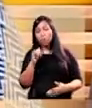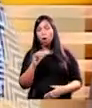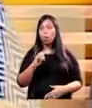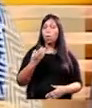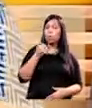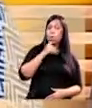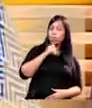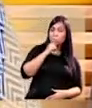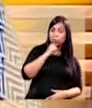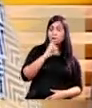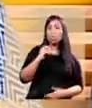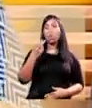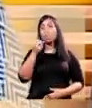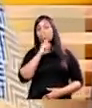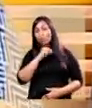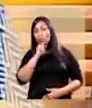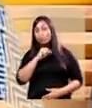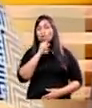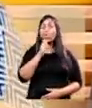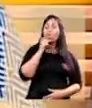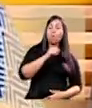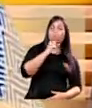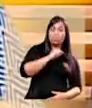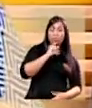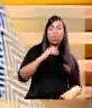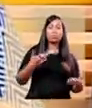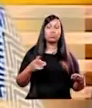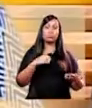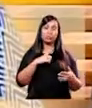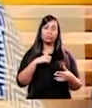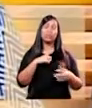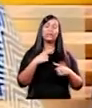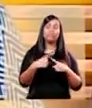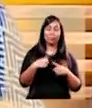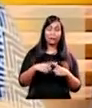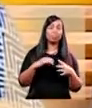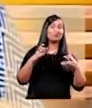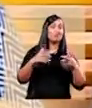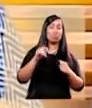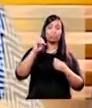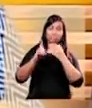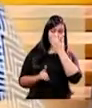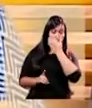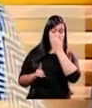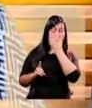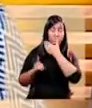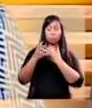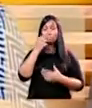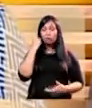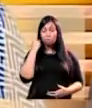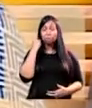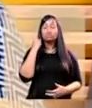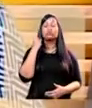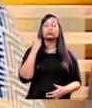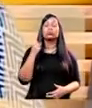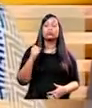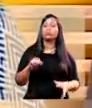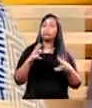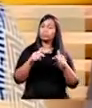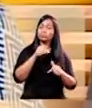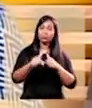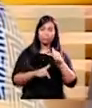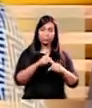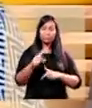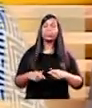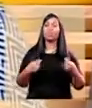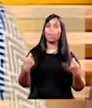pai e a mãe, ou um avô, uma avó, porque elas têm que ter todos os direitos garantidos e todos